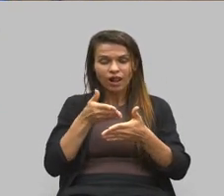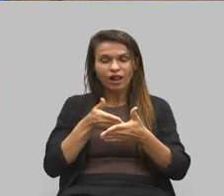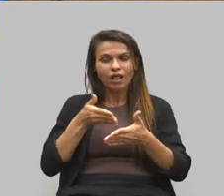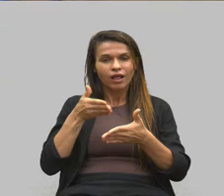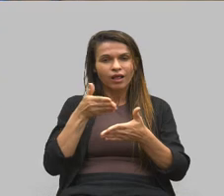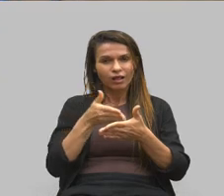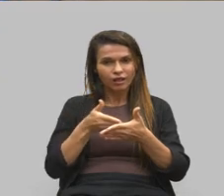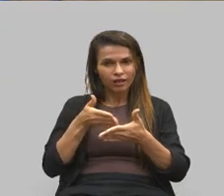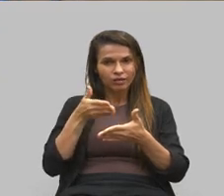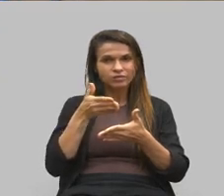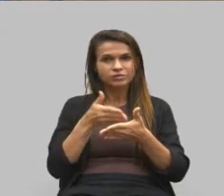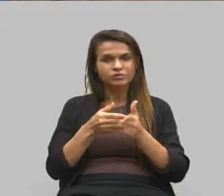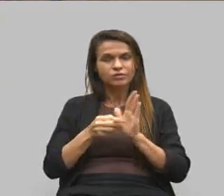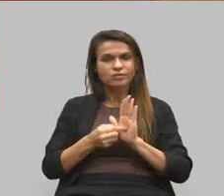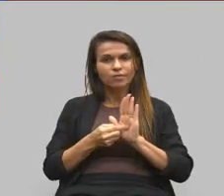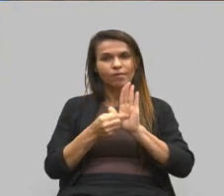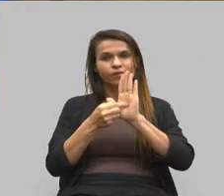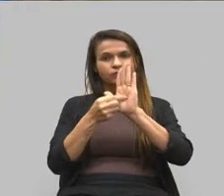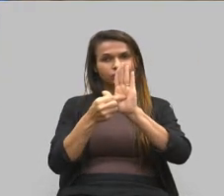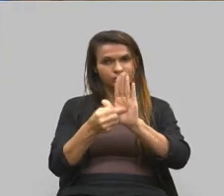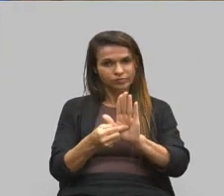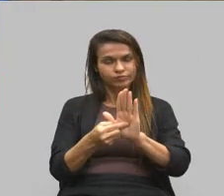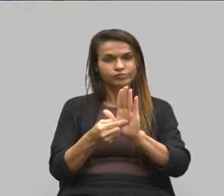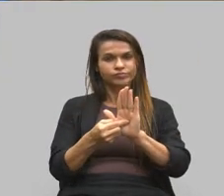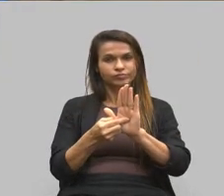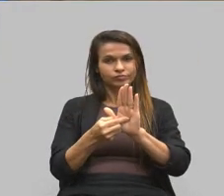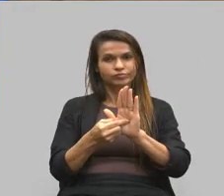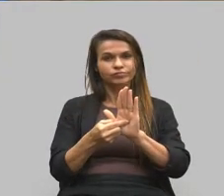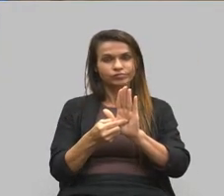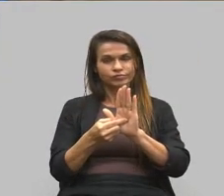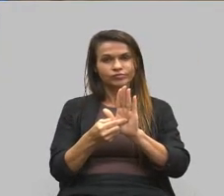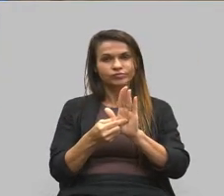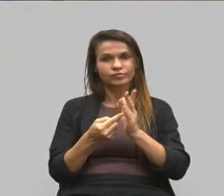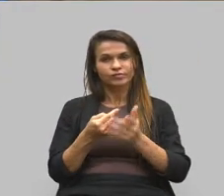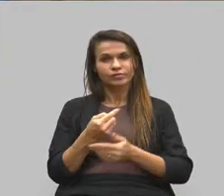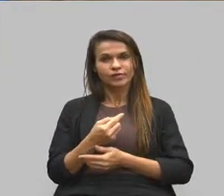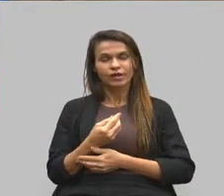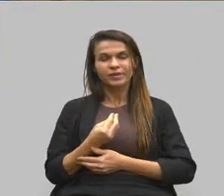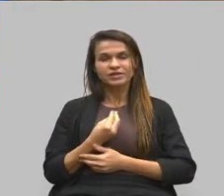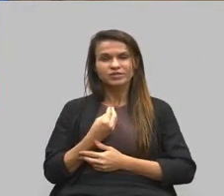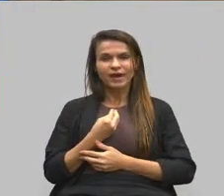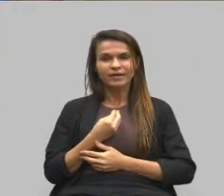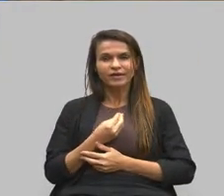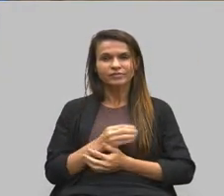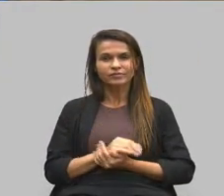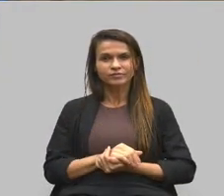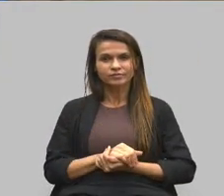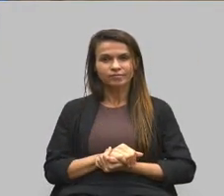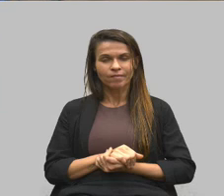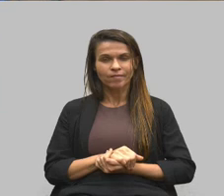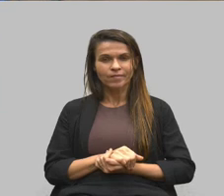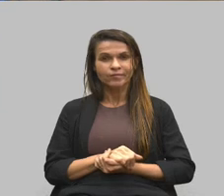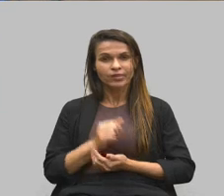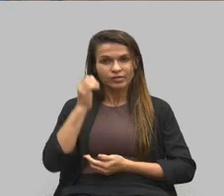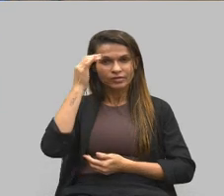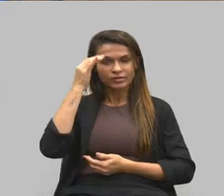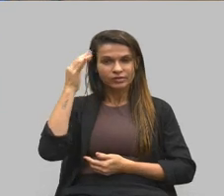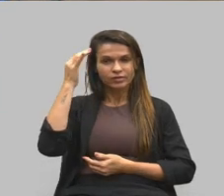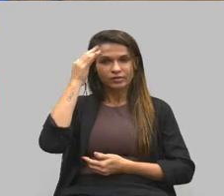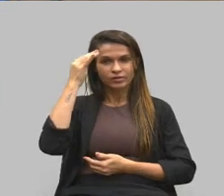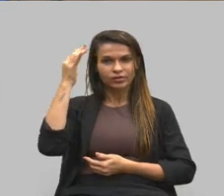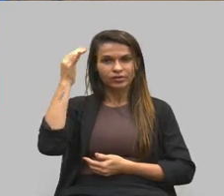expressas nas presenças de carreiras porém essa teoria